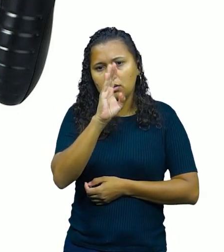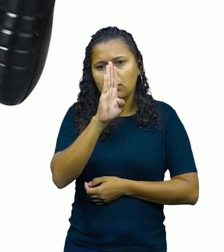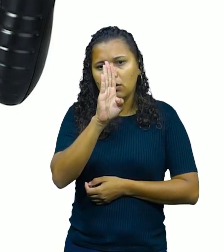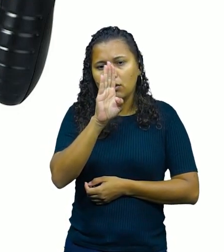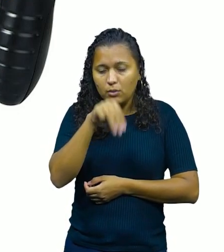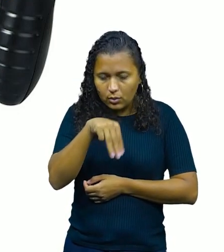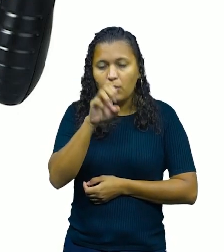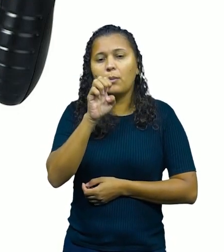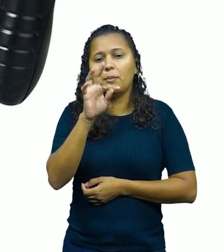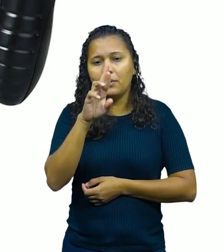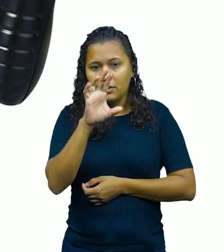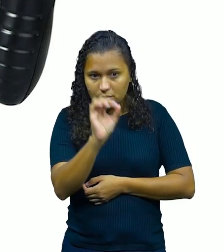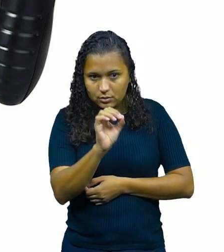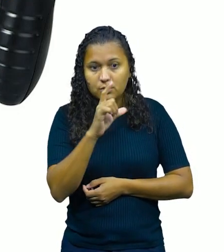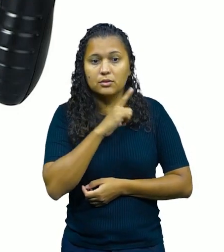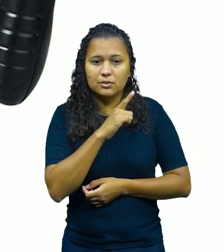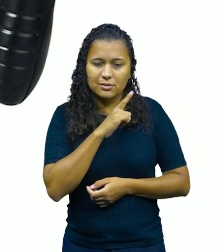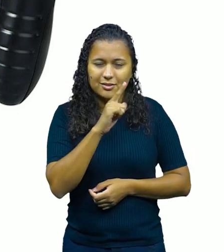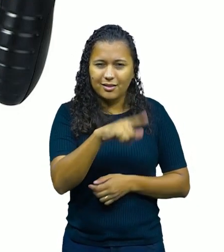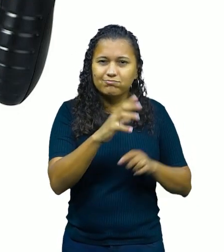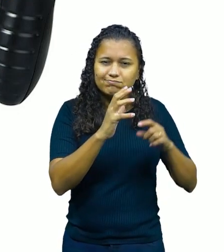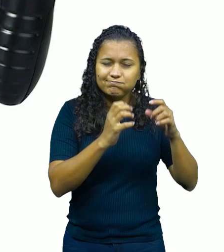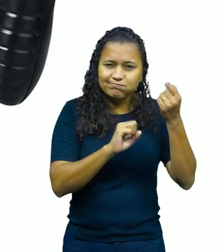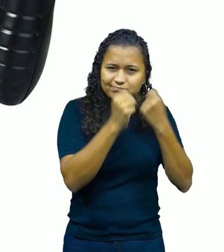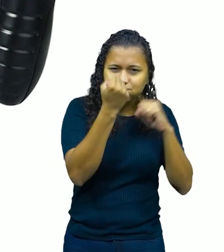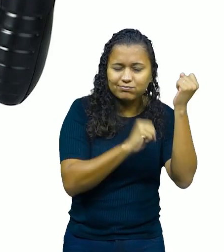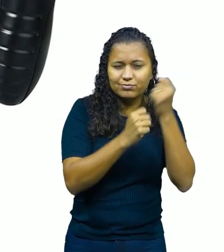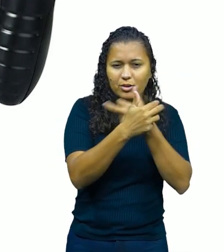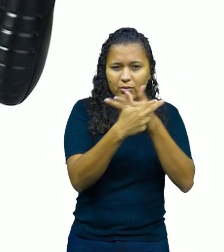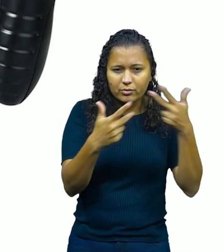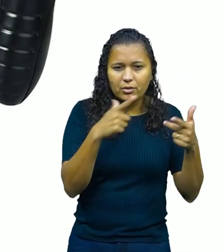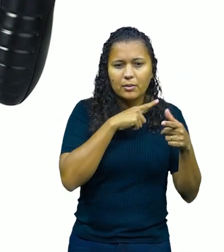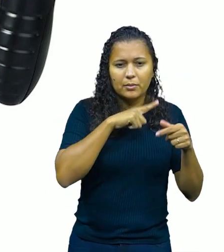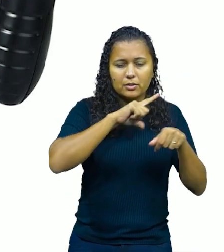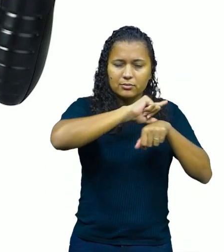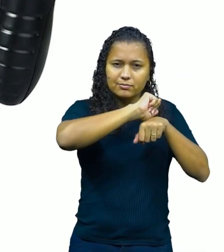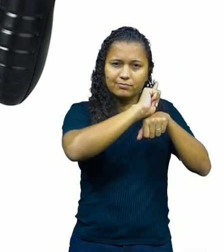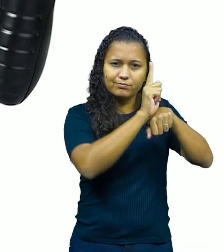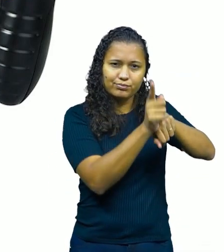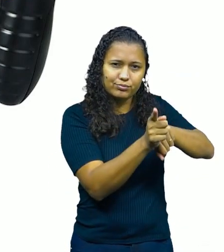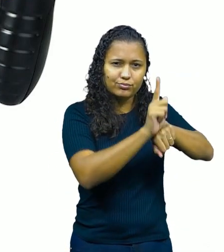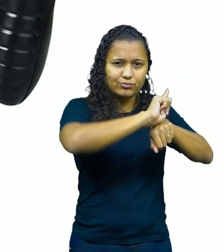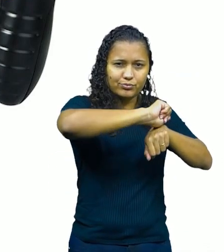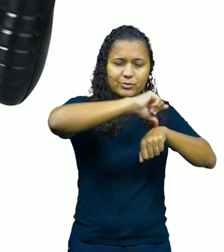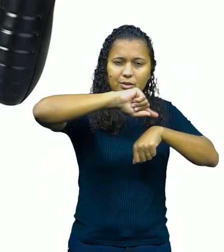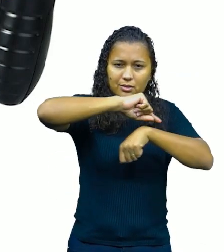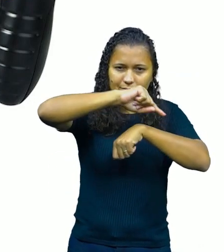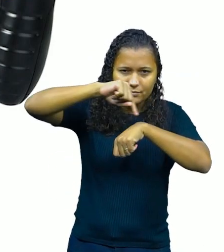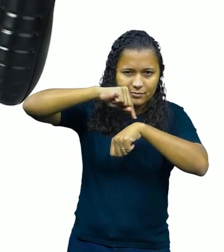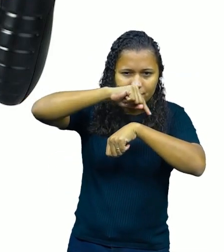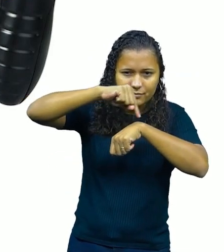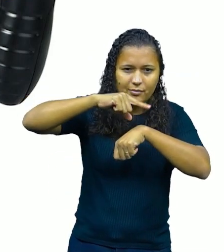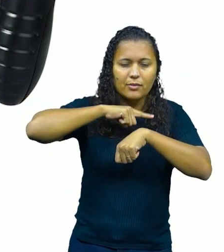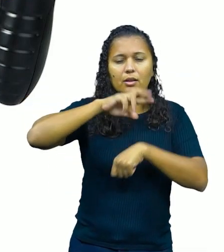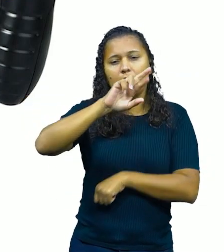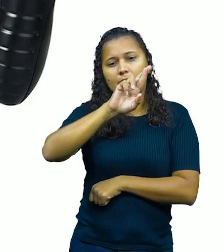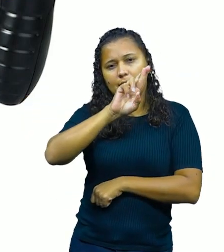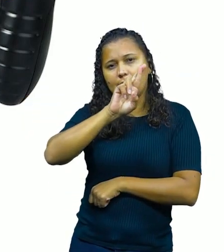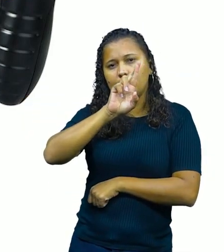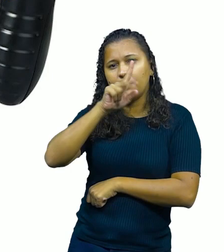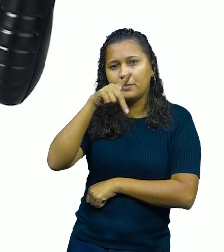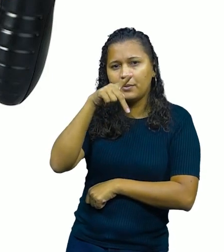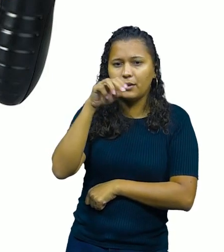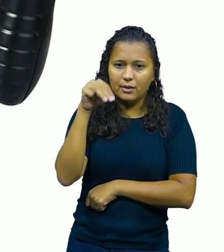tipo analógico, né, que a gente encontra normalmente dentro das indústrias, que ele vai ter ali o relógio de verificação. Lembra quando eu falei que tinha ali o